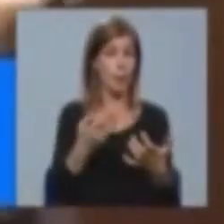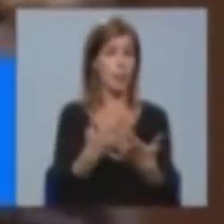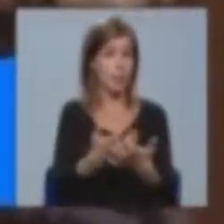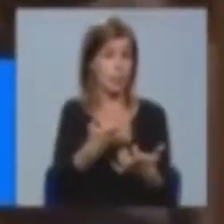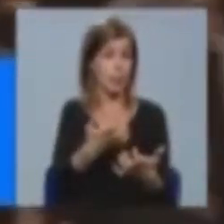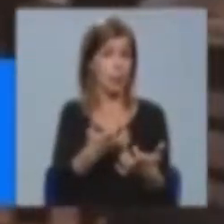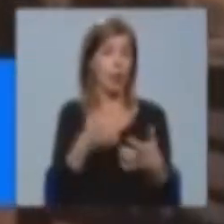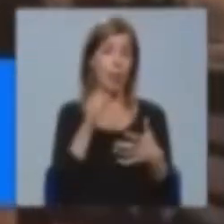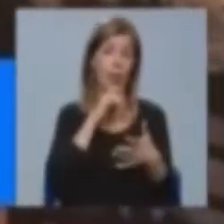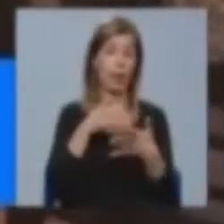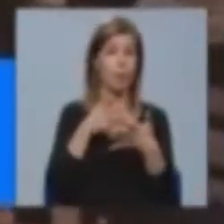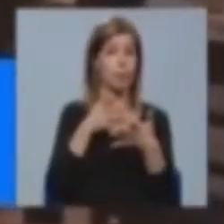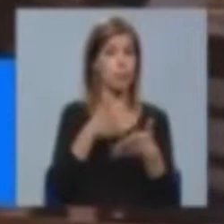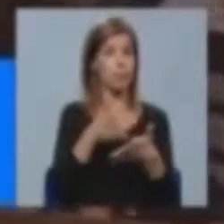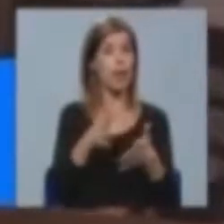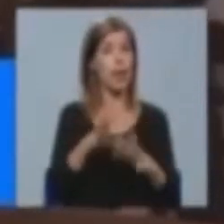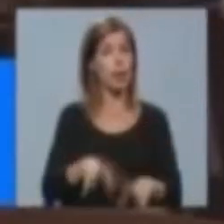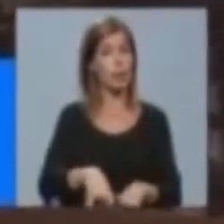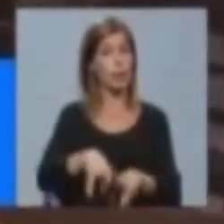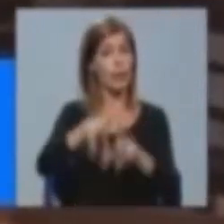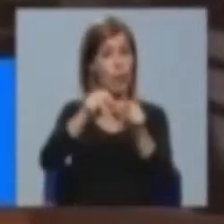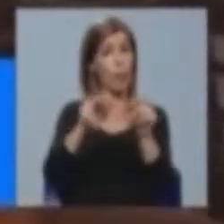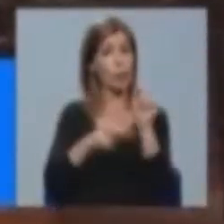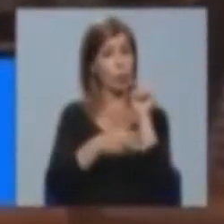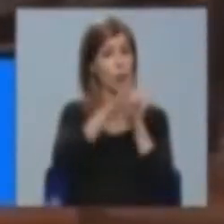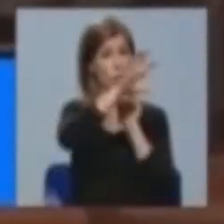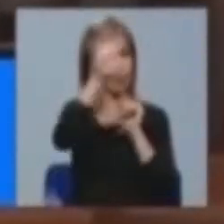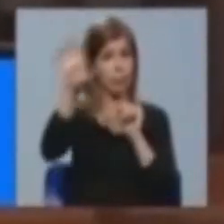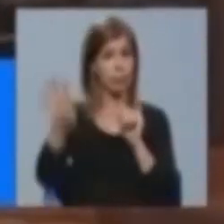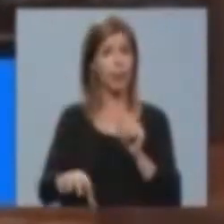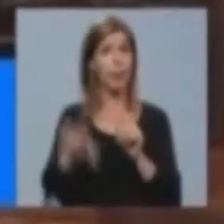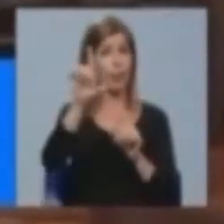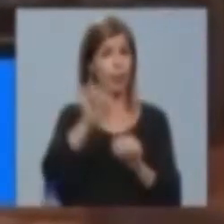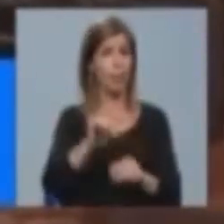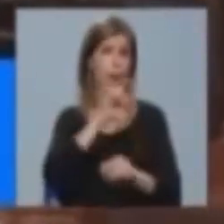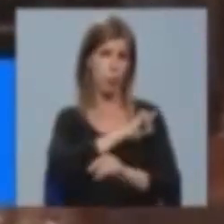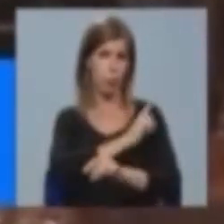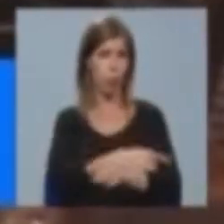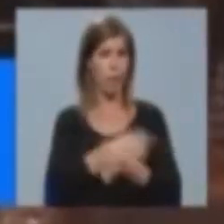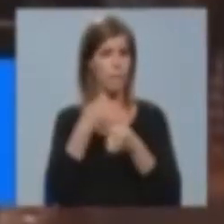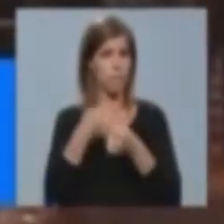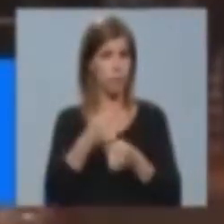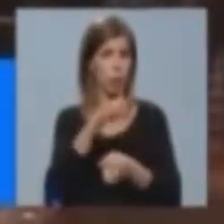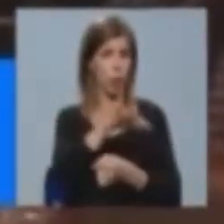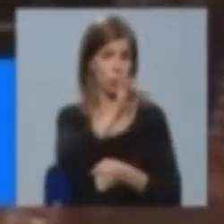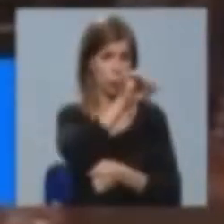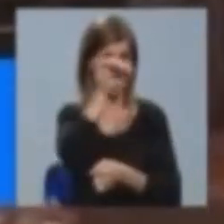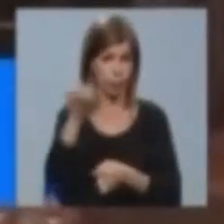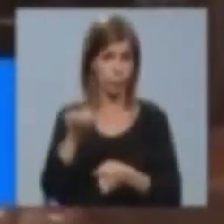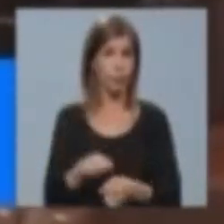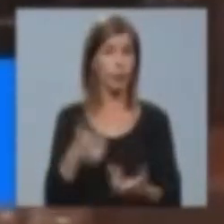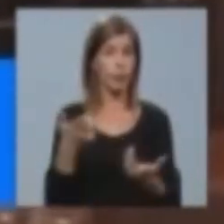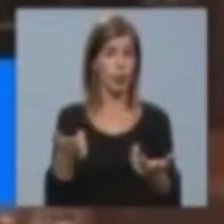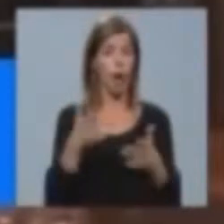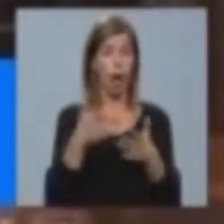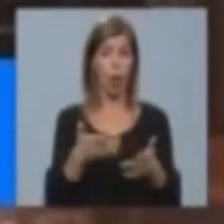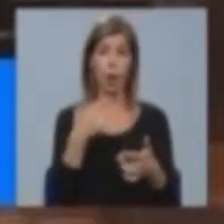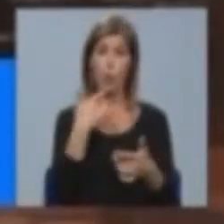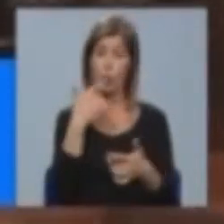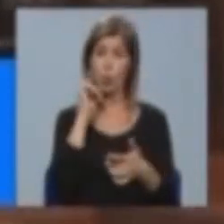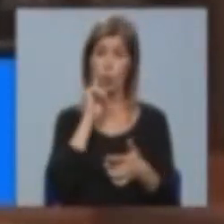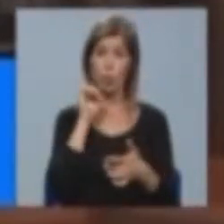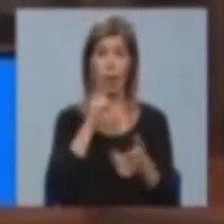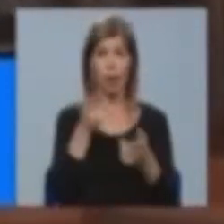contribuam para o desenvolvimento dos concelhos, para a afirmação do poder local, num momento, aliás, que é muito importante para a administração